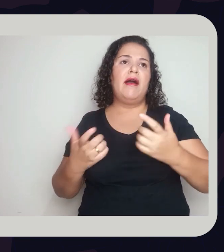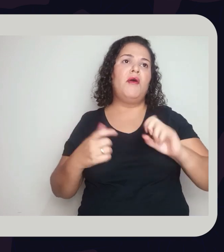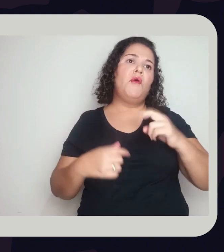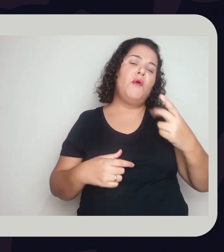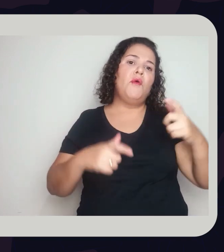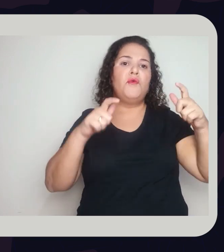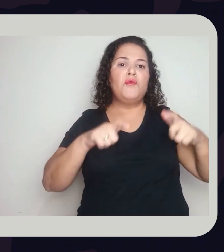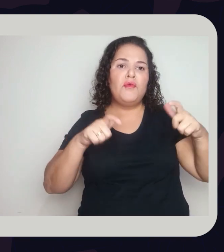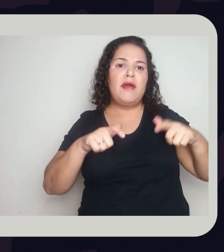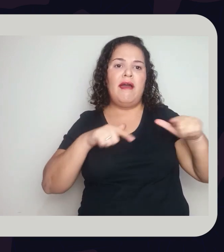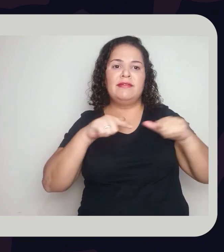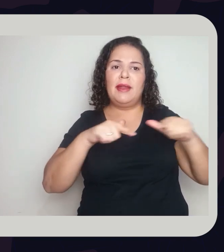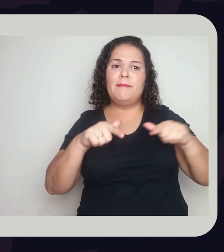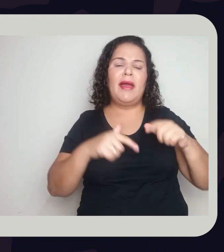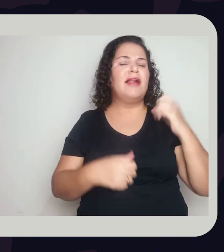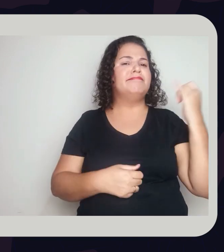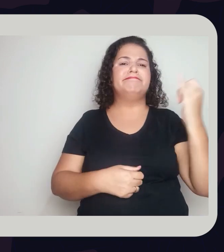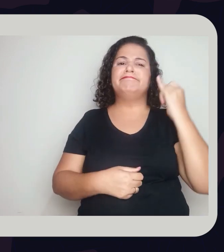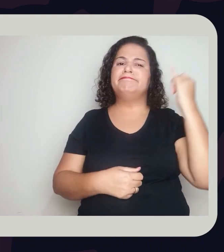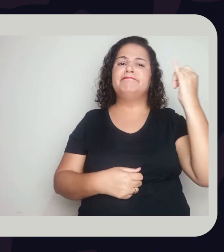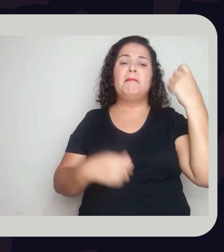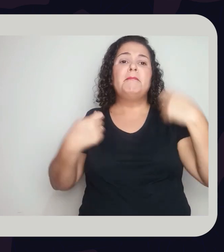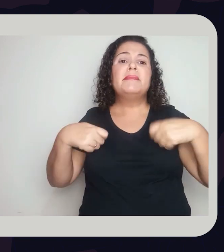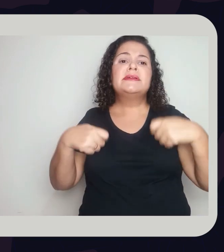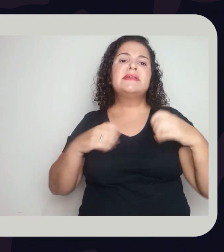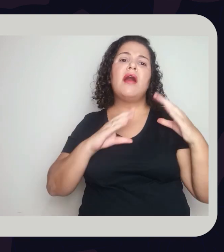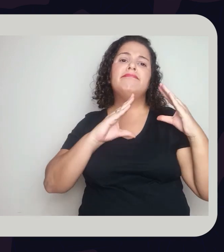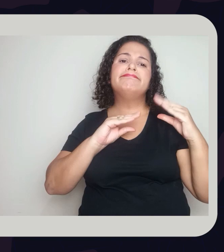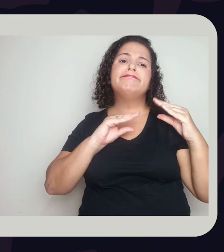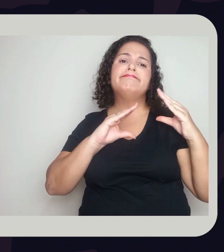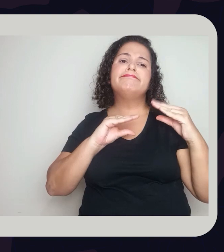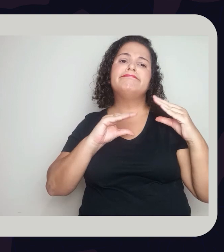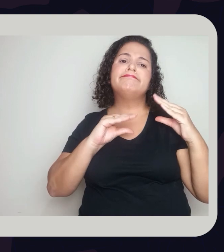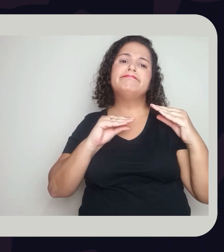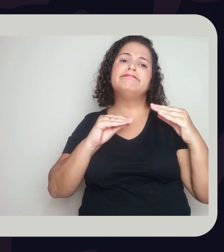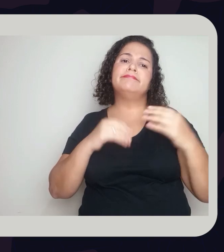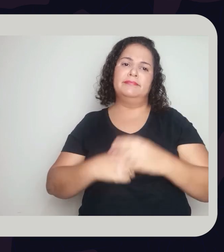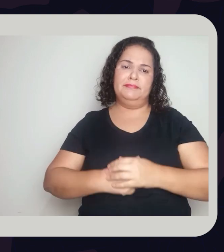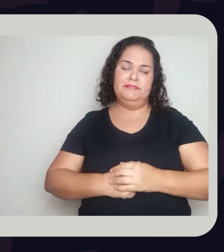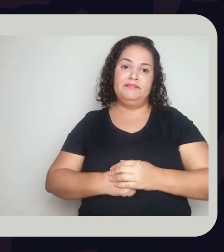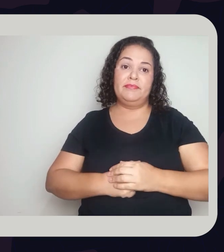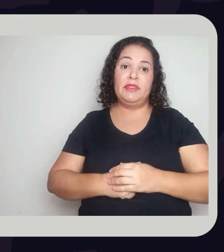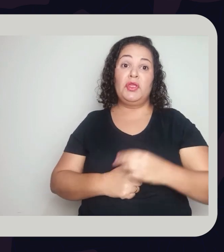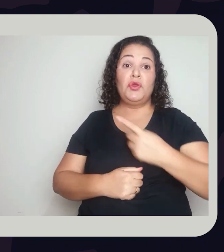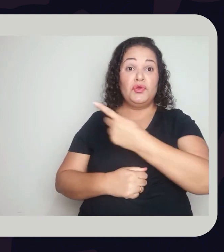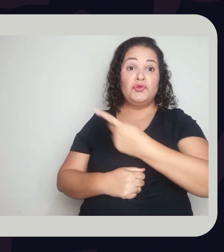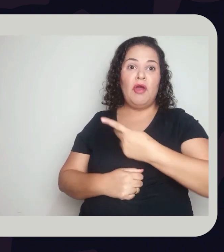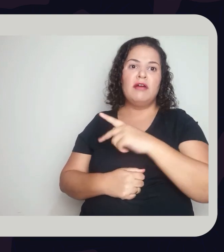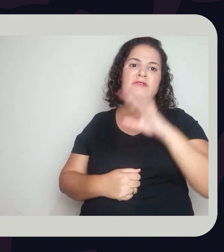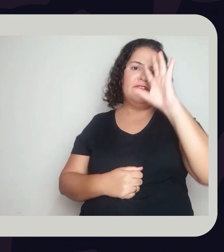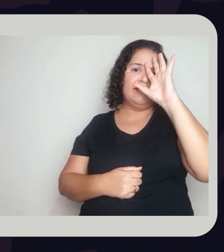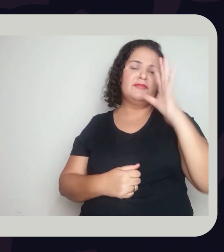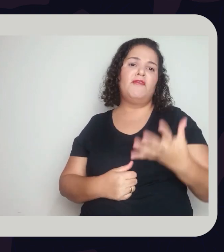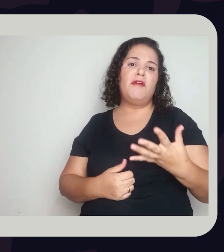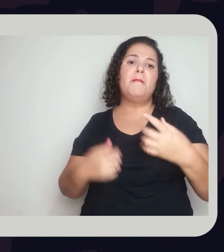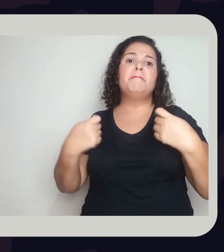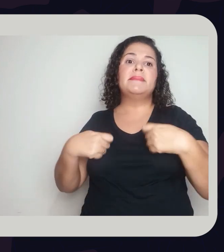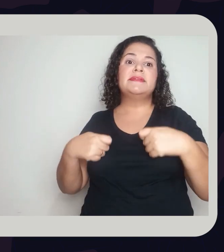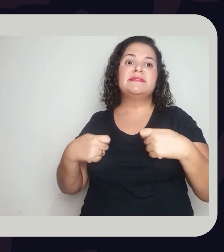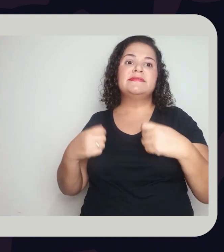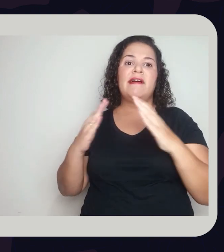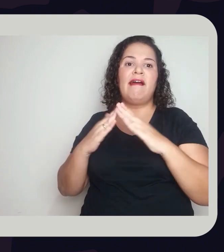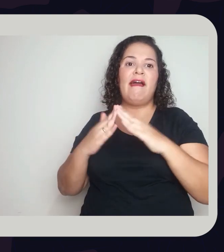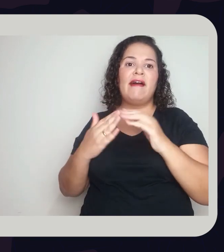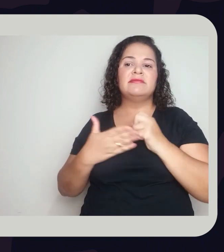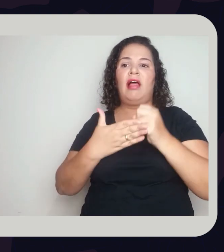ambiente de trabalho, onde você mora, para mim assim, onde o conforto desses locais é muito importante. E a gente